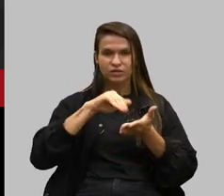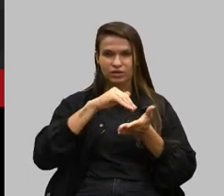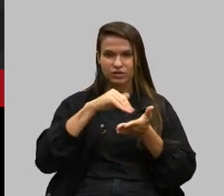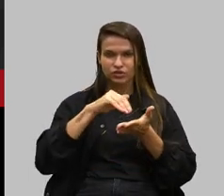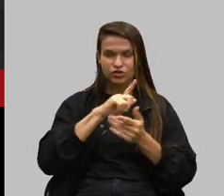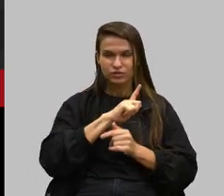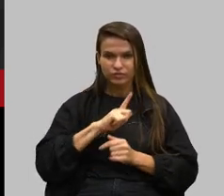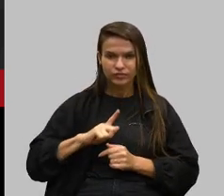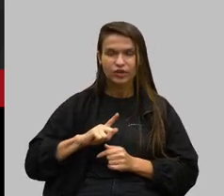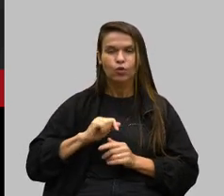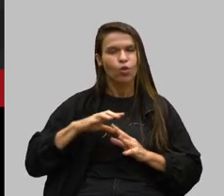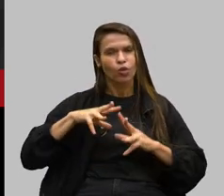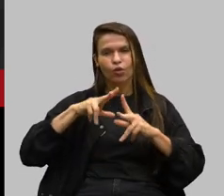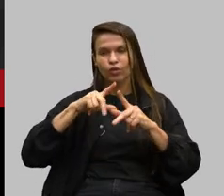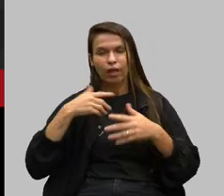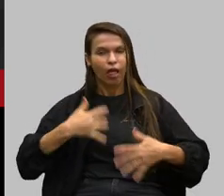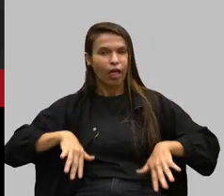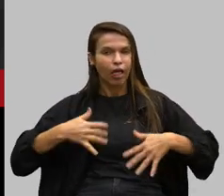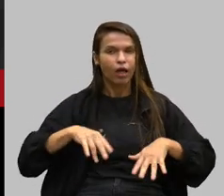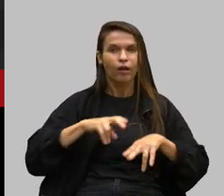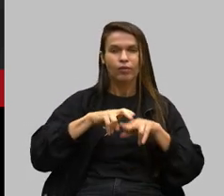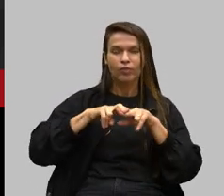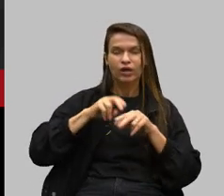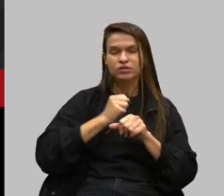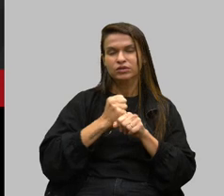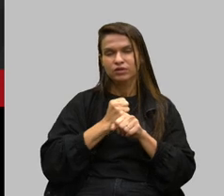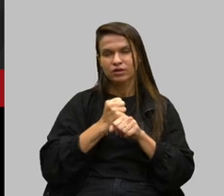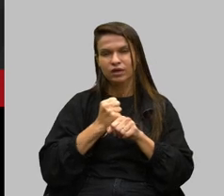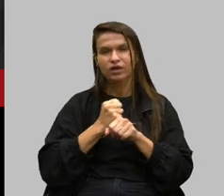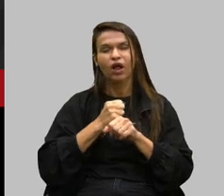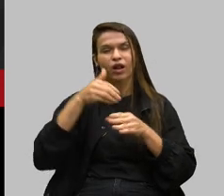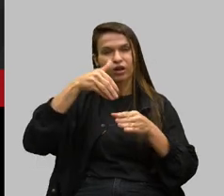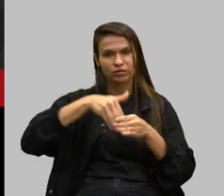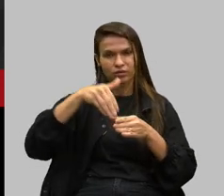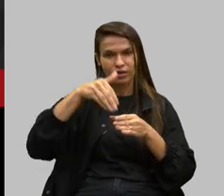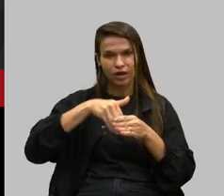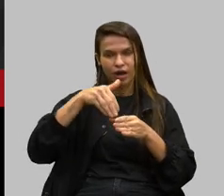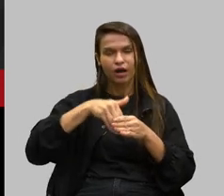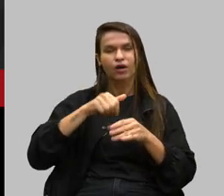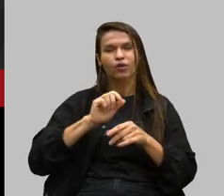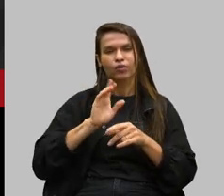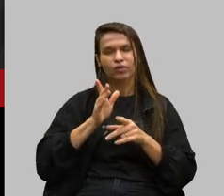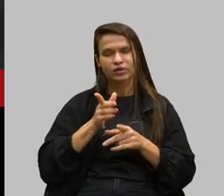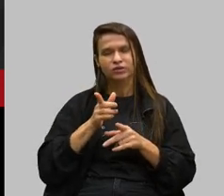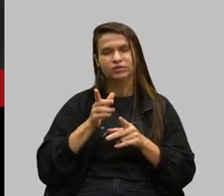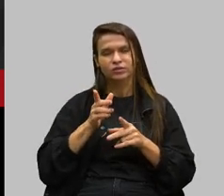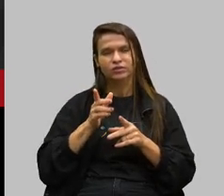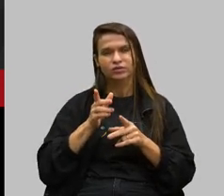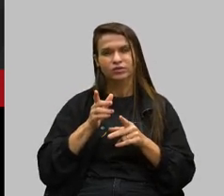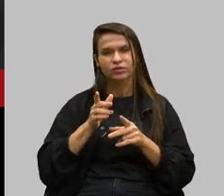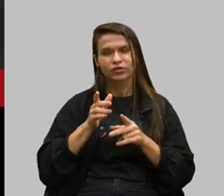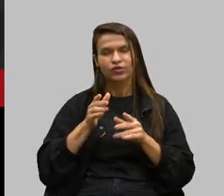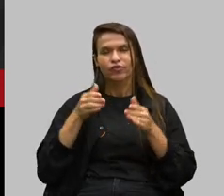governo todo mundo aflito em especial em anos em eleitoral com essa questão